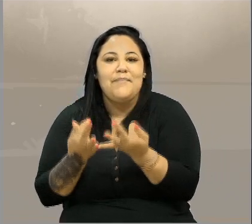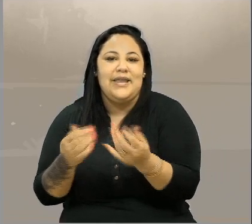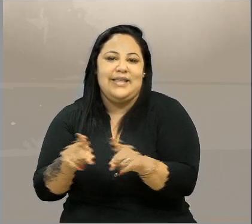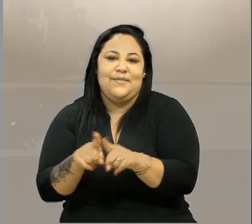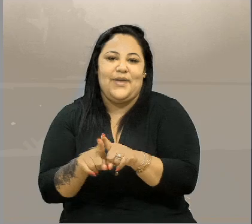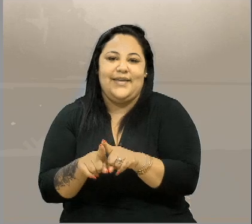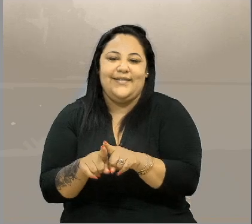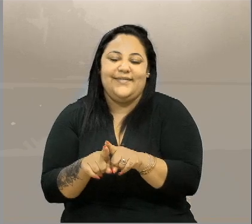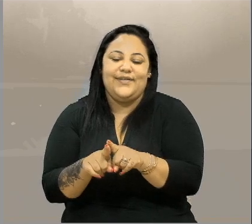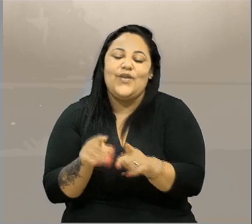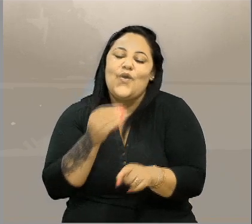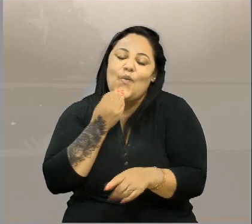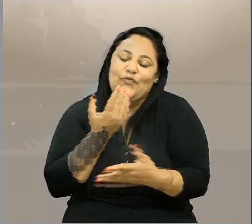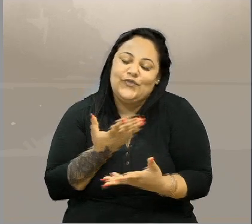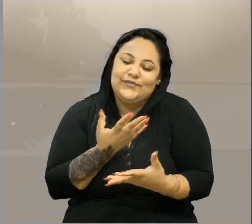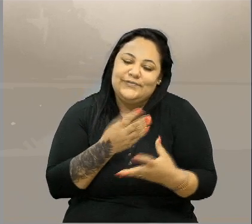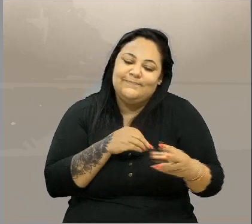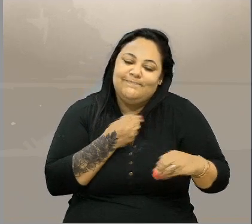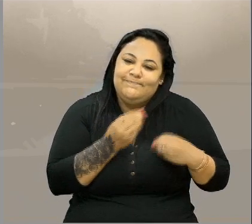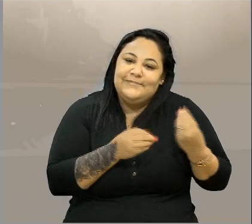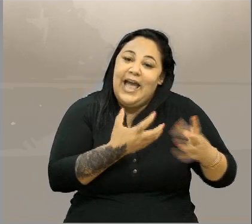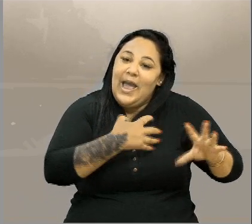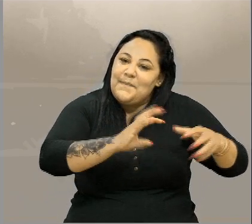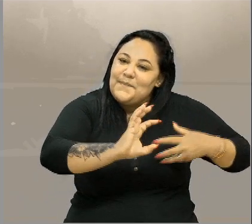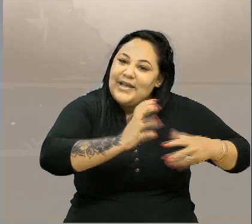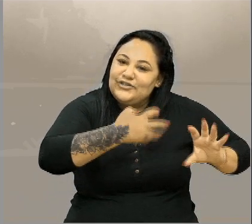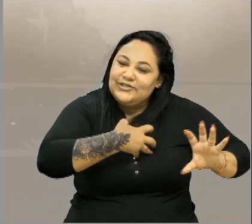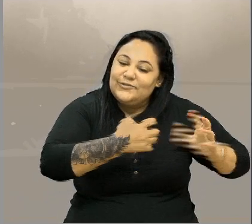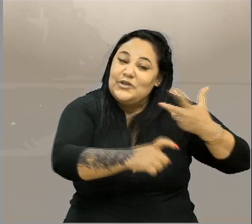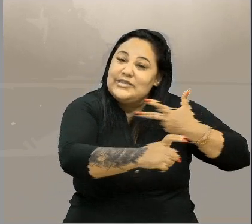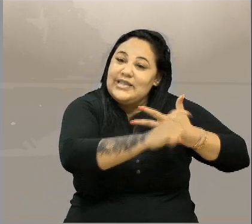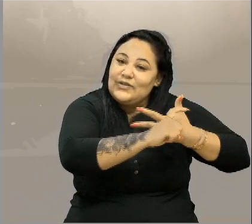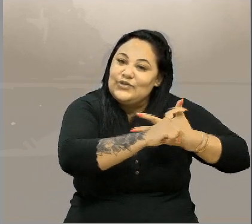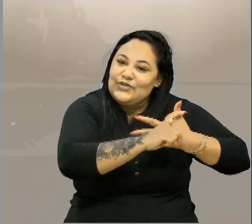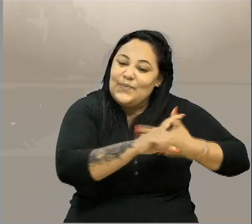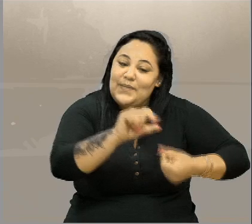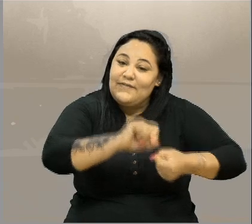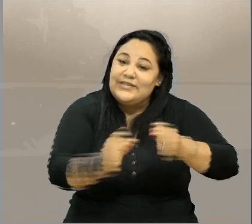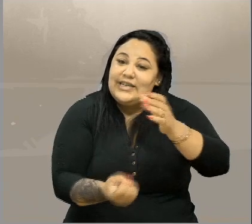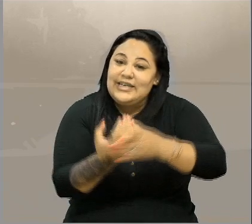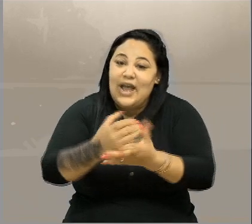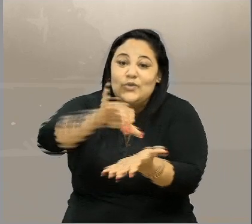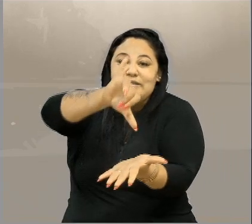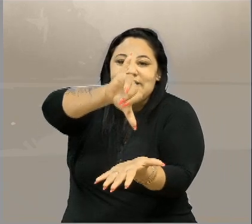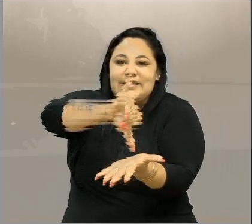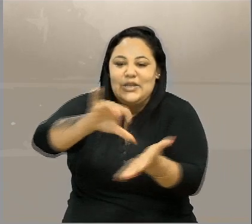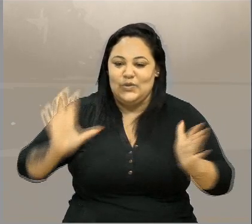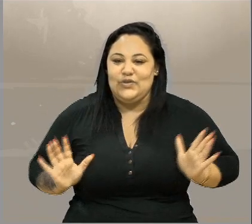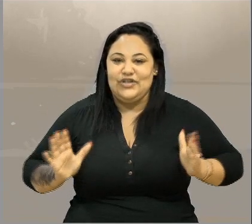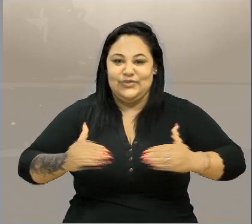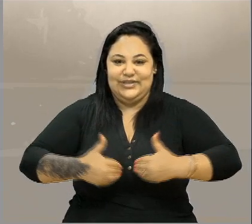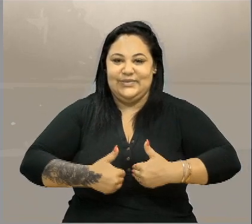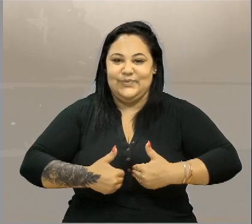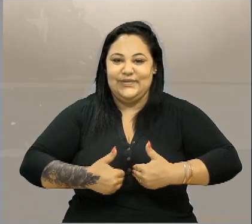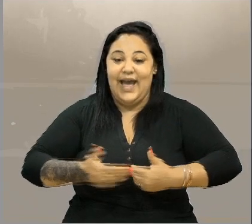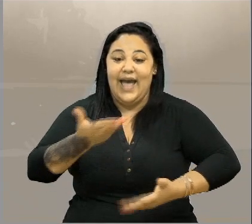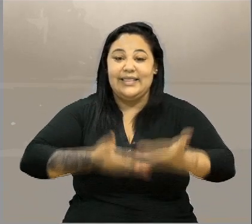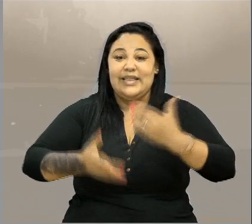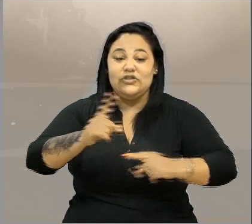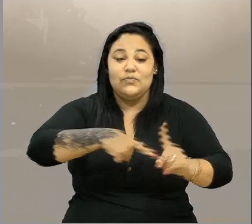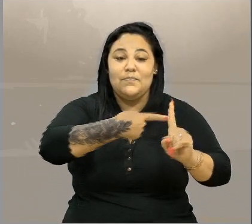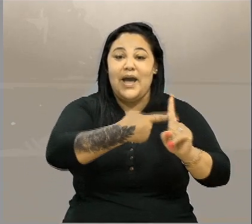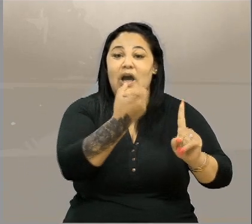a sensibilidade do Poder Executivo, né, para fazer o Centro de Autismo. Centro de Autismo que atende mais de